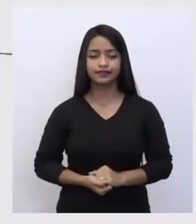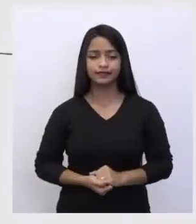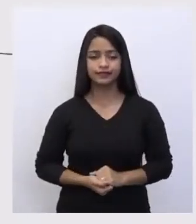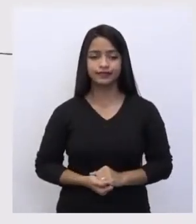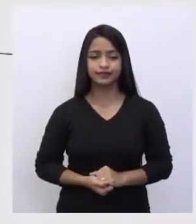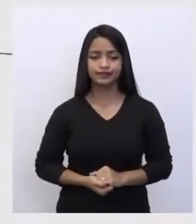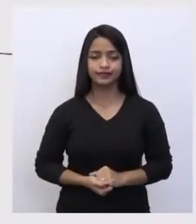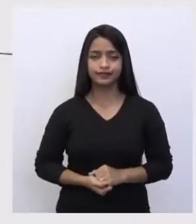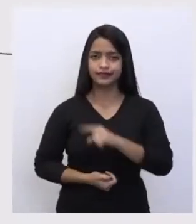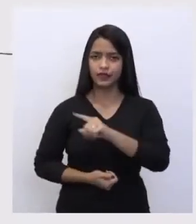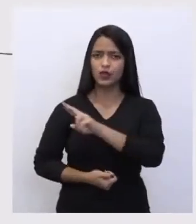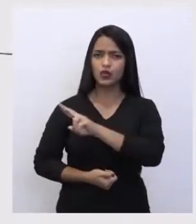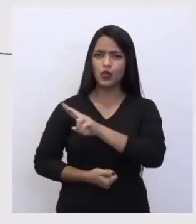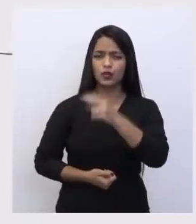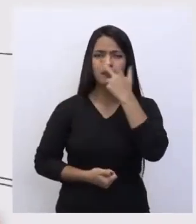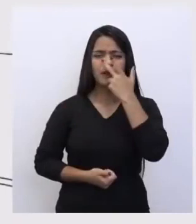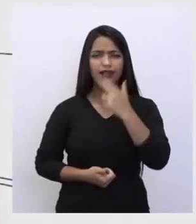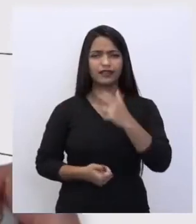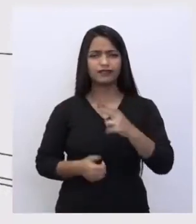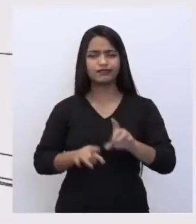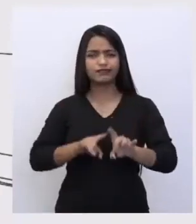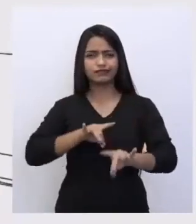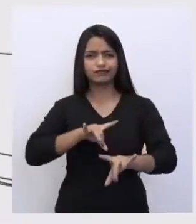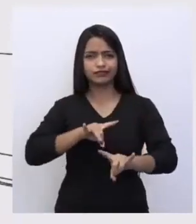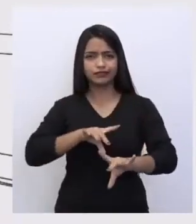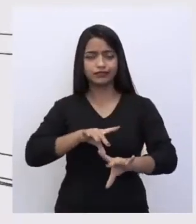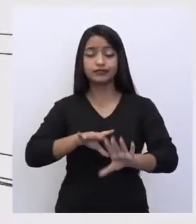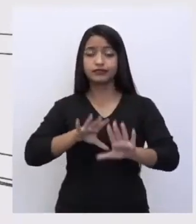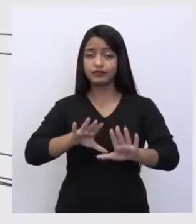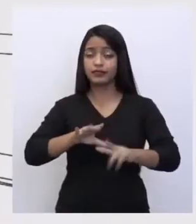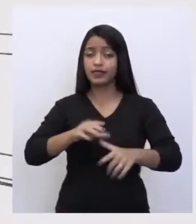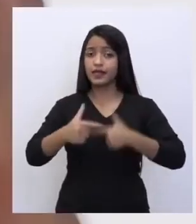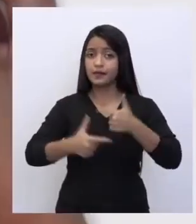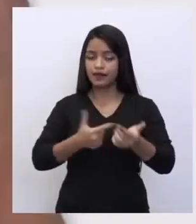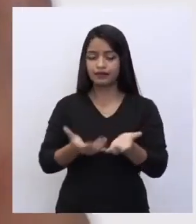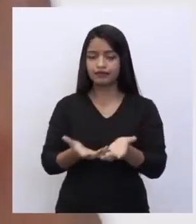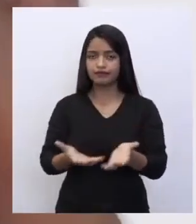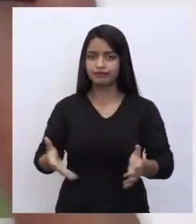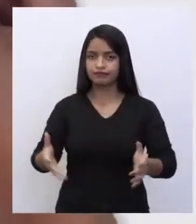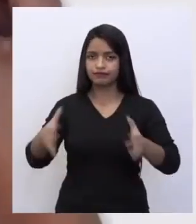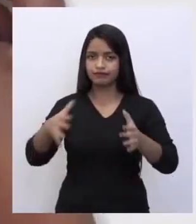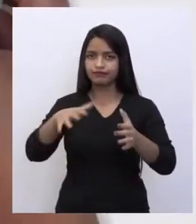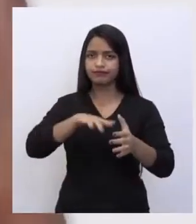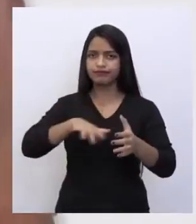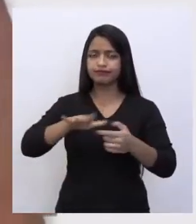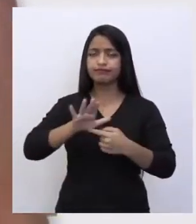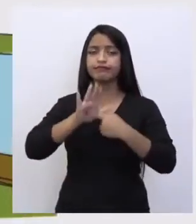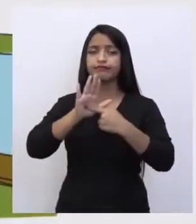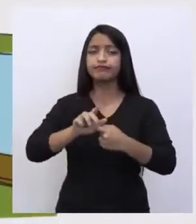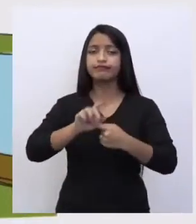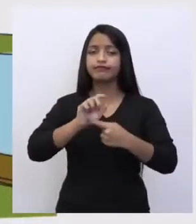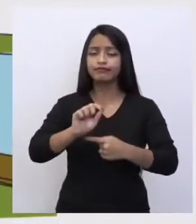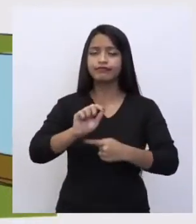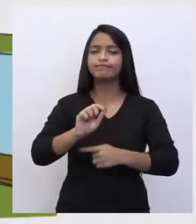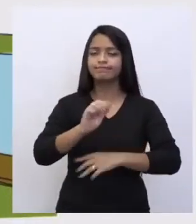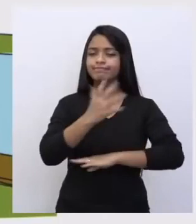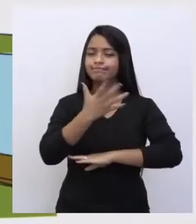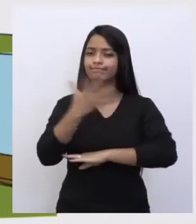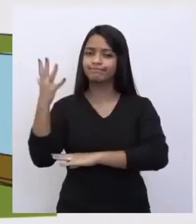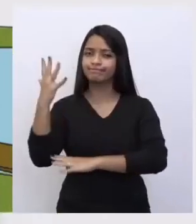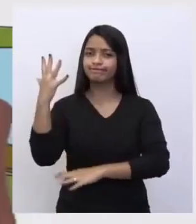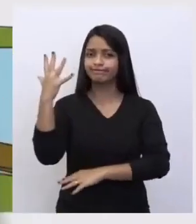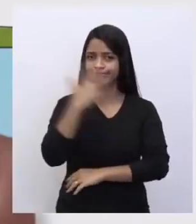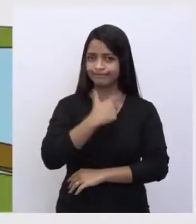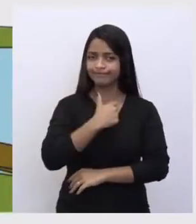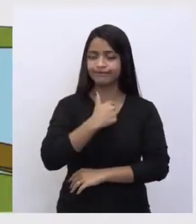Apesar desse nome tão técnico, os serviços ecossistêmicos representam o que há de mais belo e valioso na natureza.